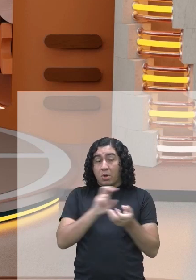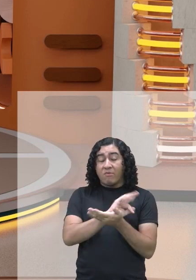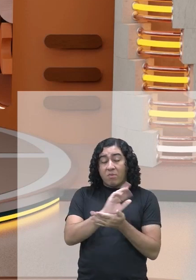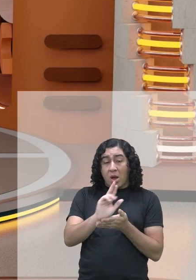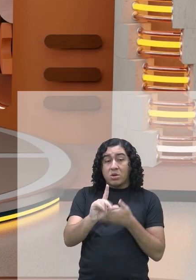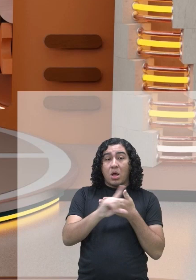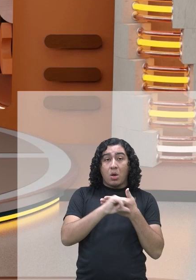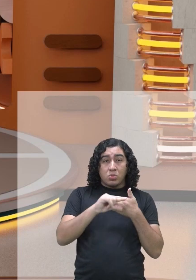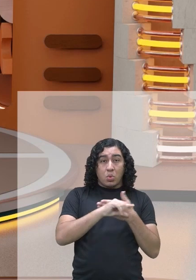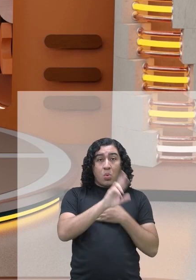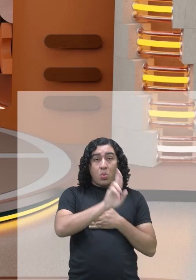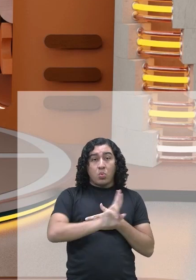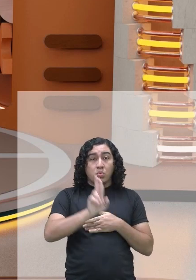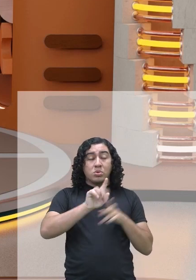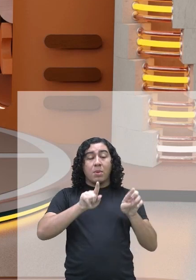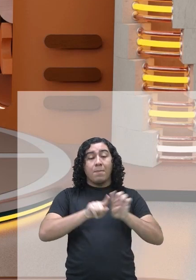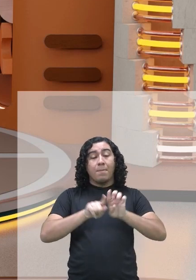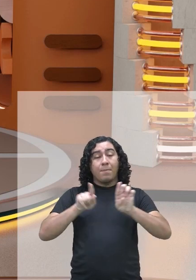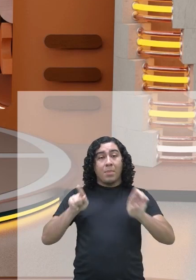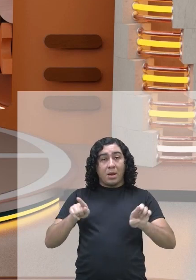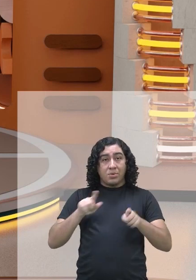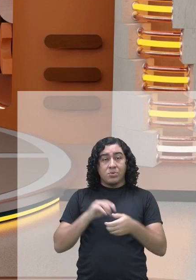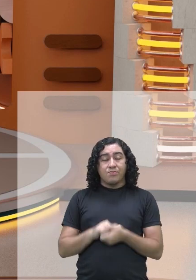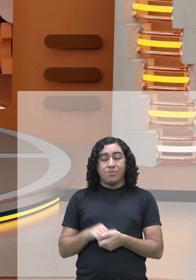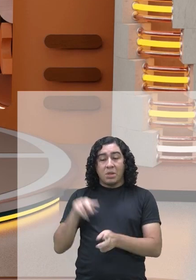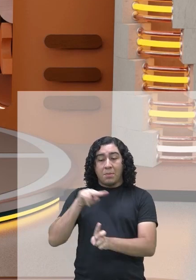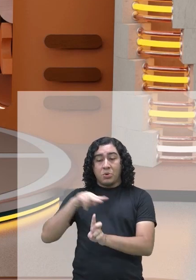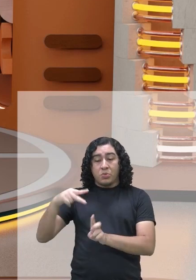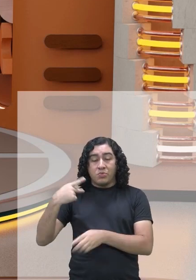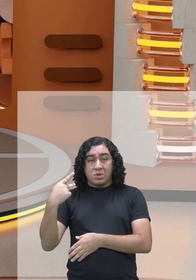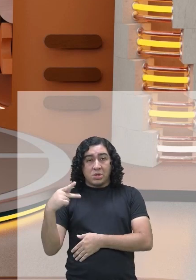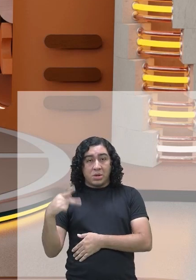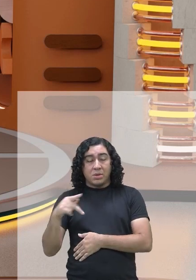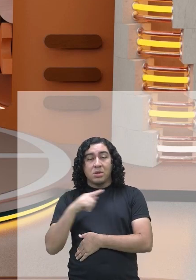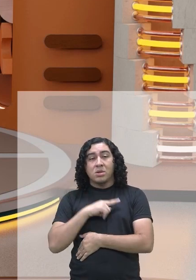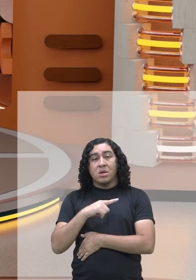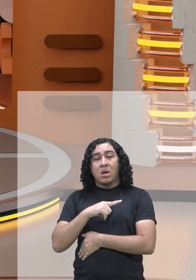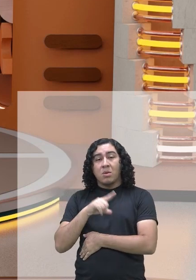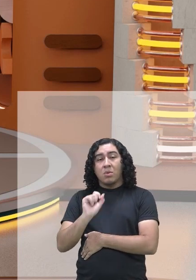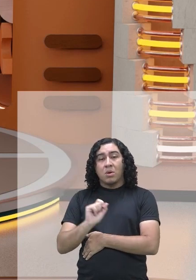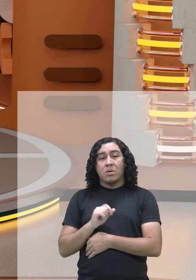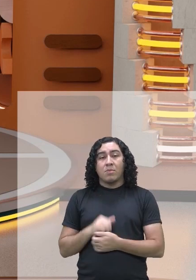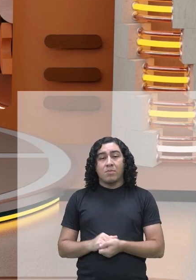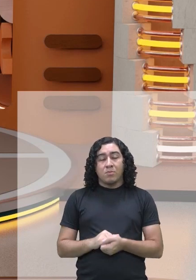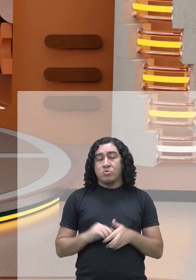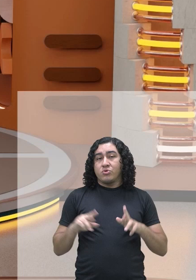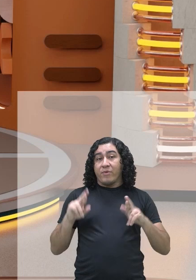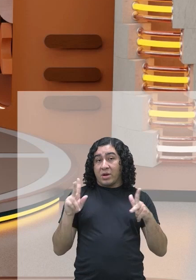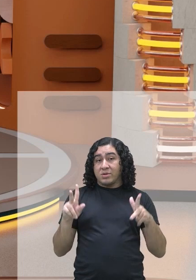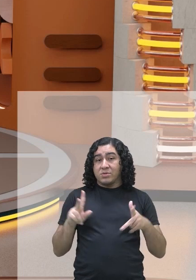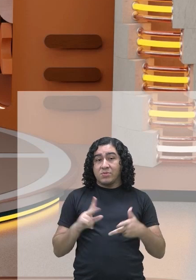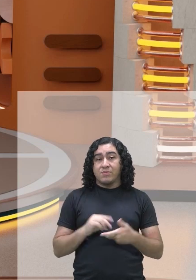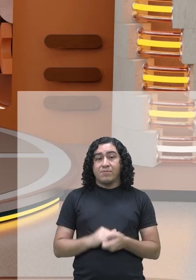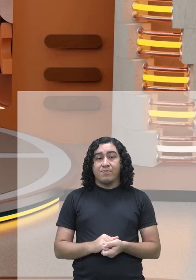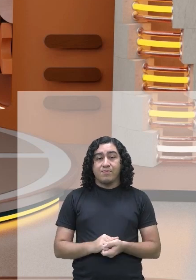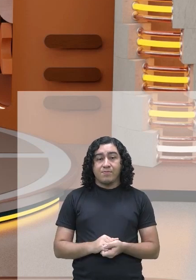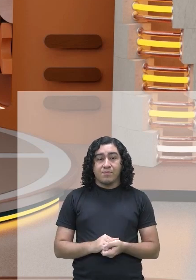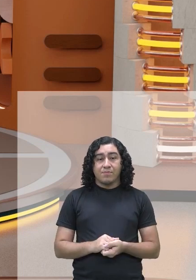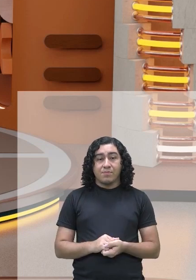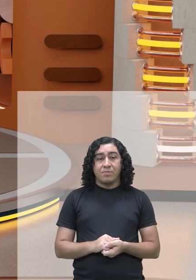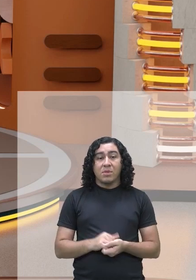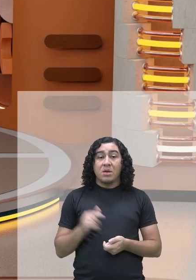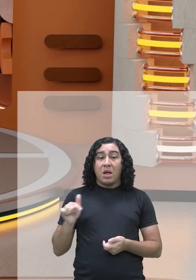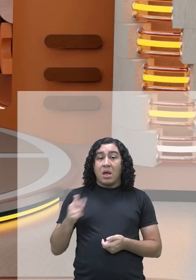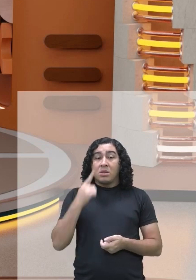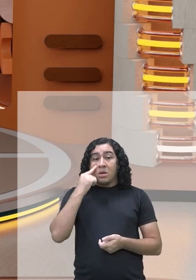autores, porém, dentro da sua percepção, ele vai trazer um diferencial. E isso que é